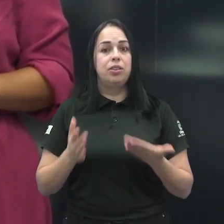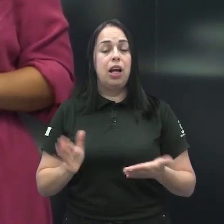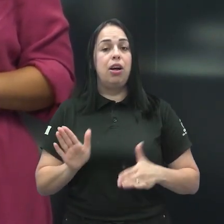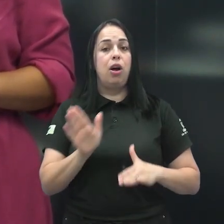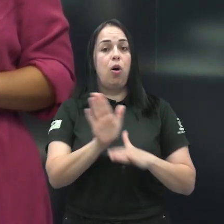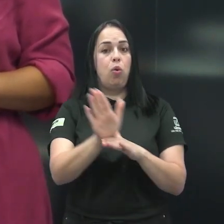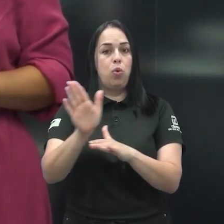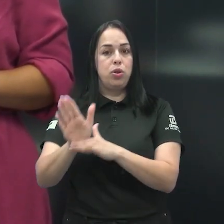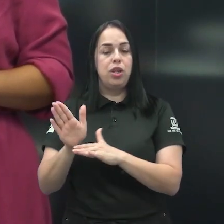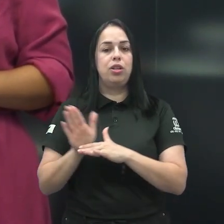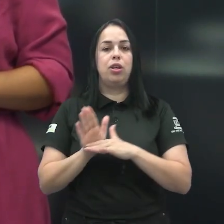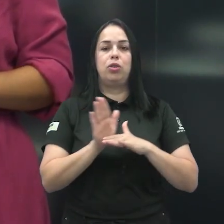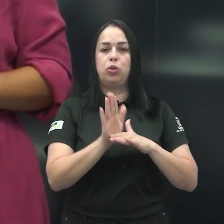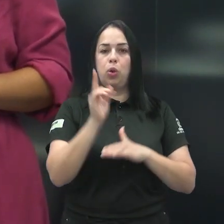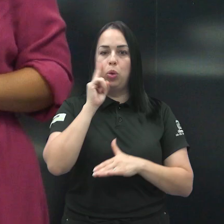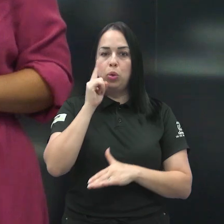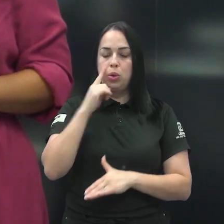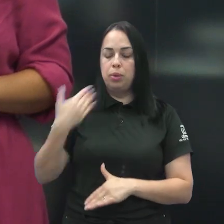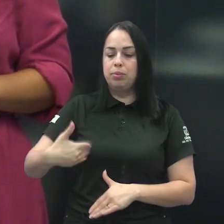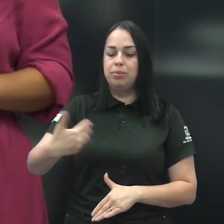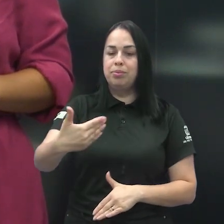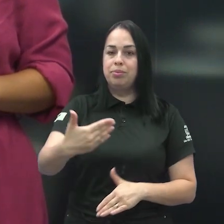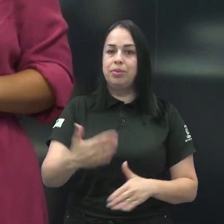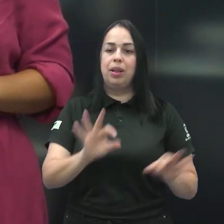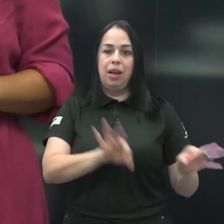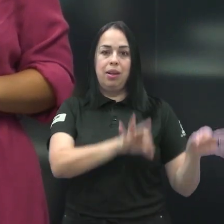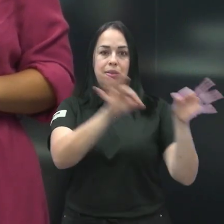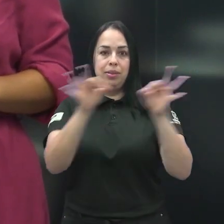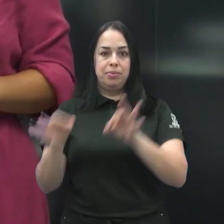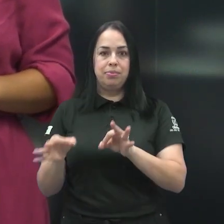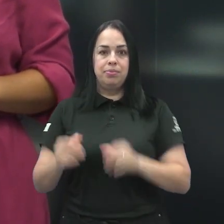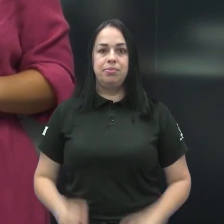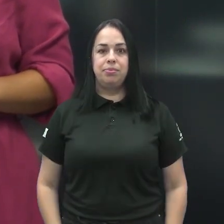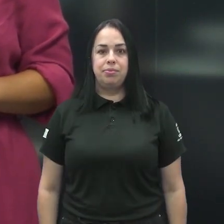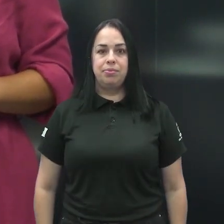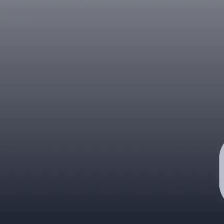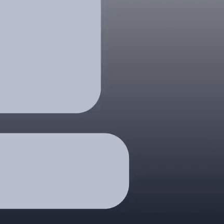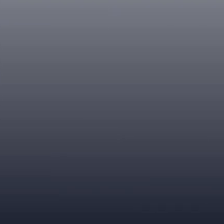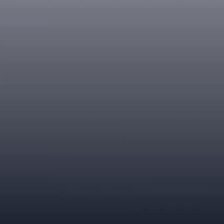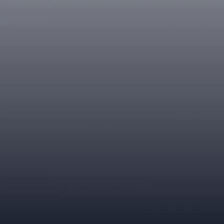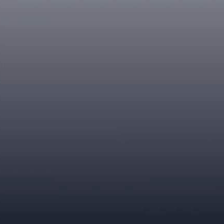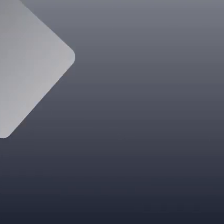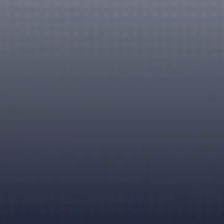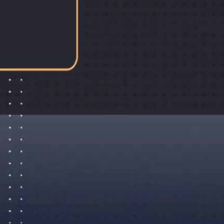estão contribuindo com o dia a dia dos joseenses. Confira no quadro Agora é Lei.